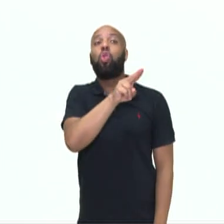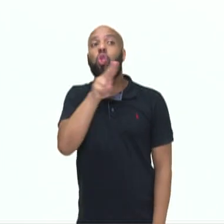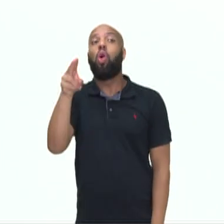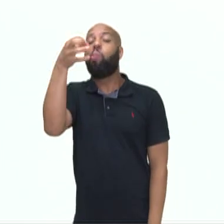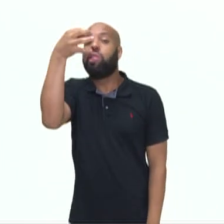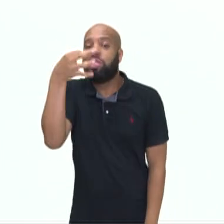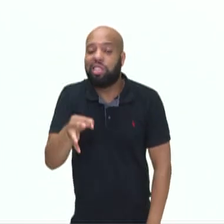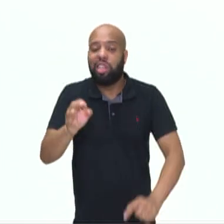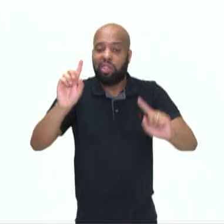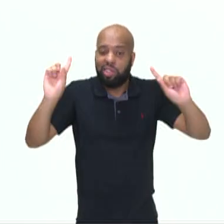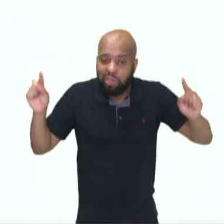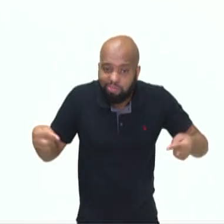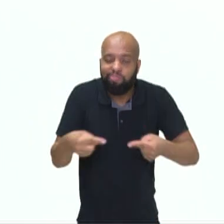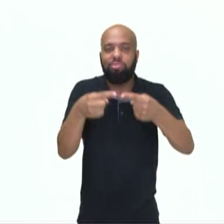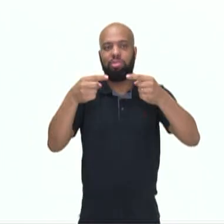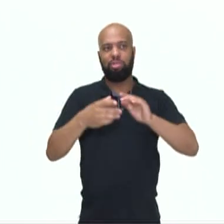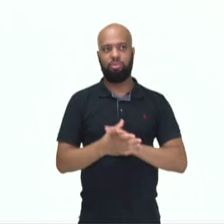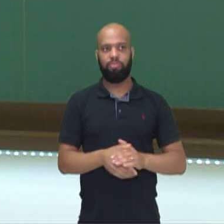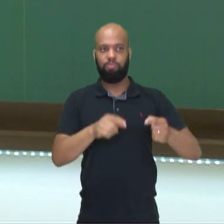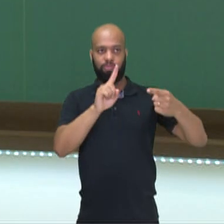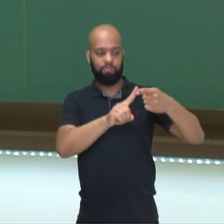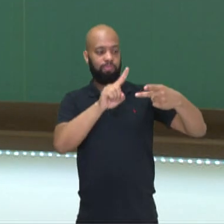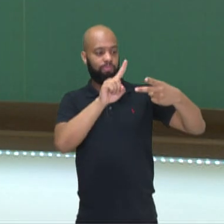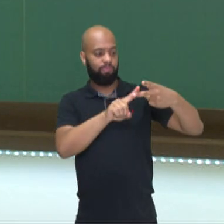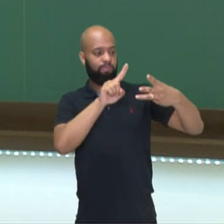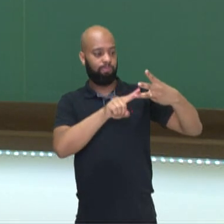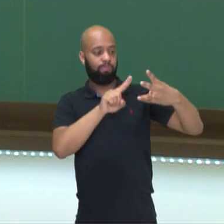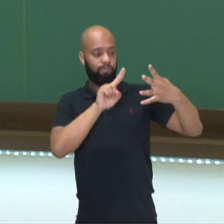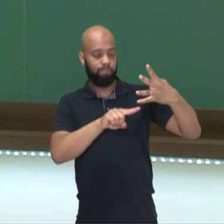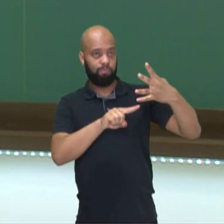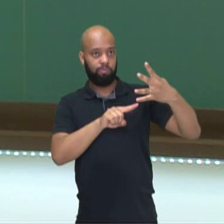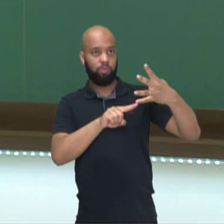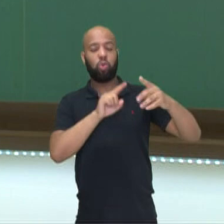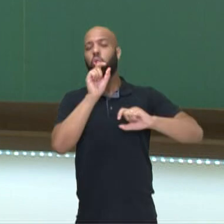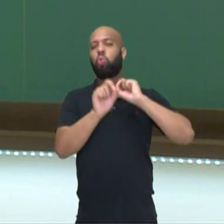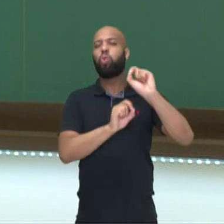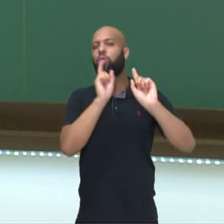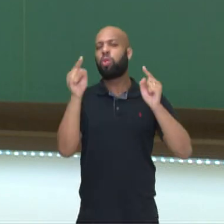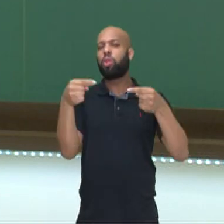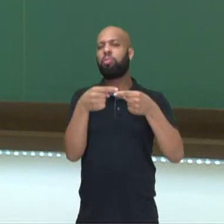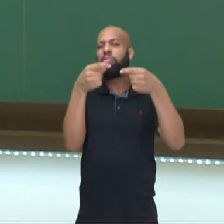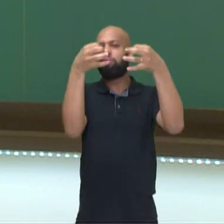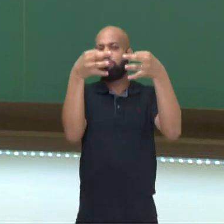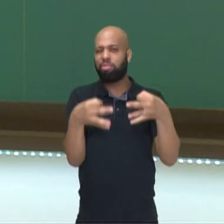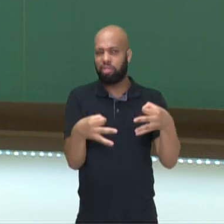alternativa que corresponde a essa afirmativa sobre esse amontoado aí do que